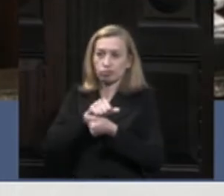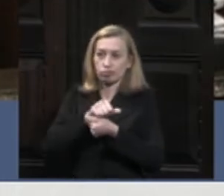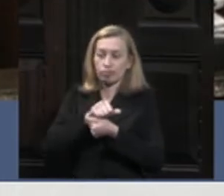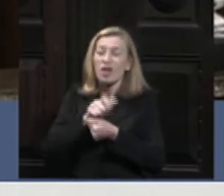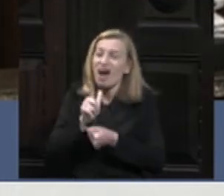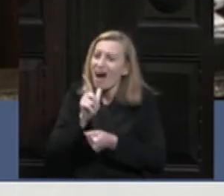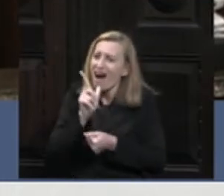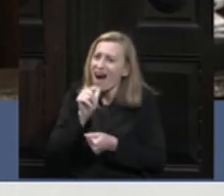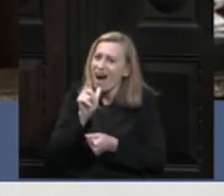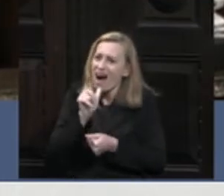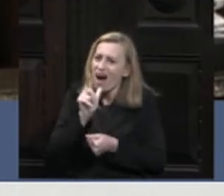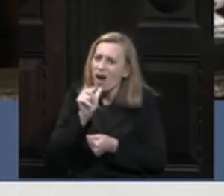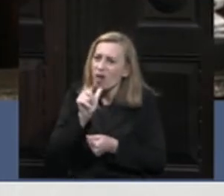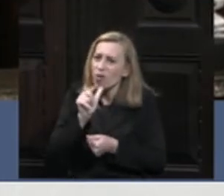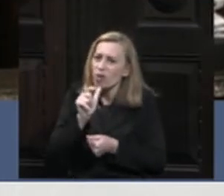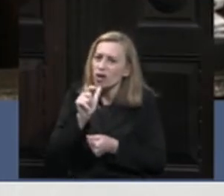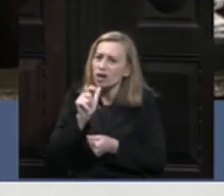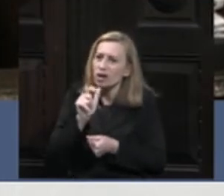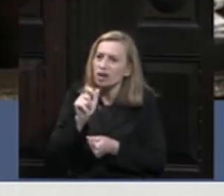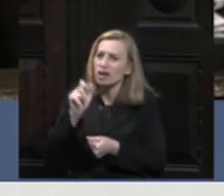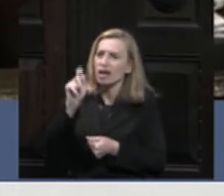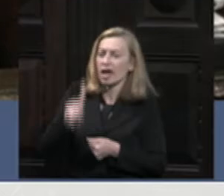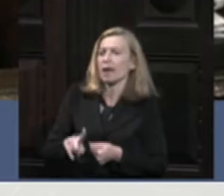A água é um bem